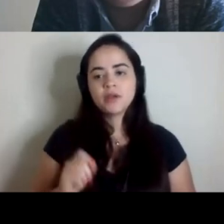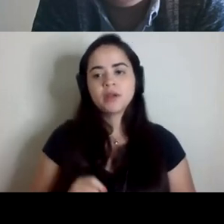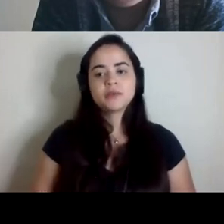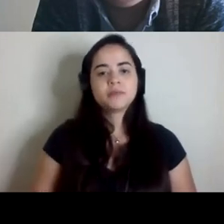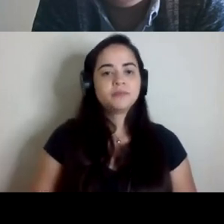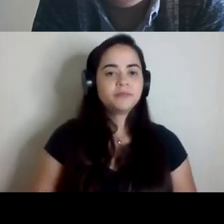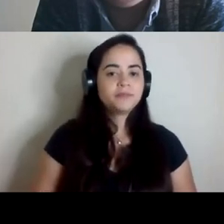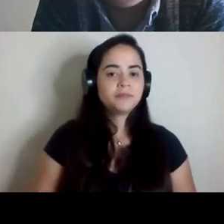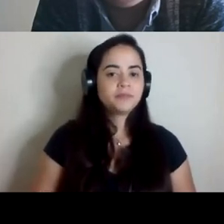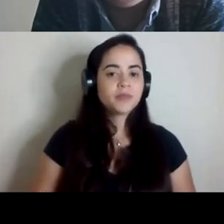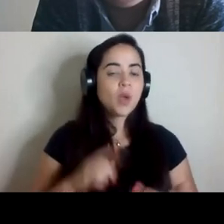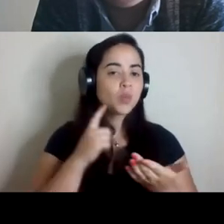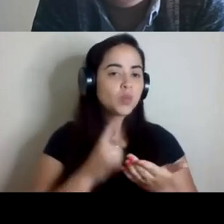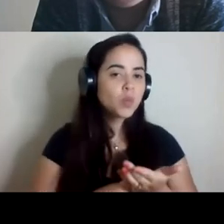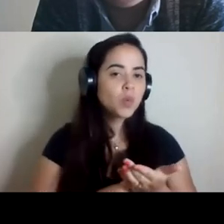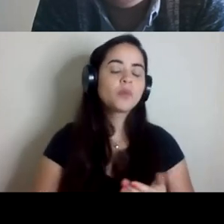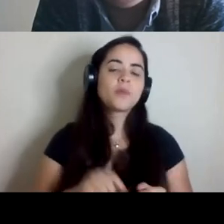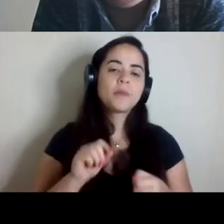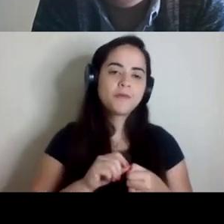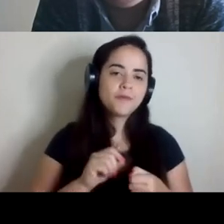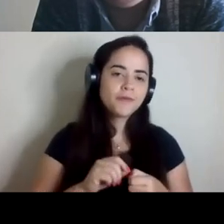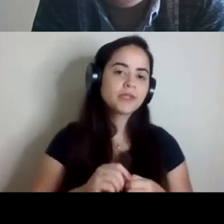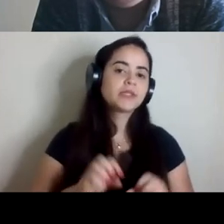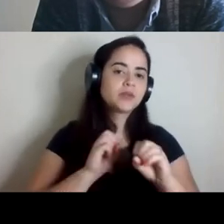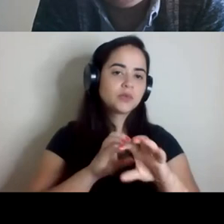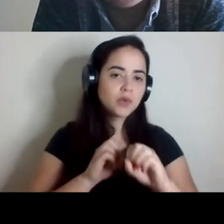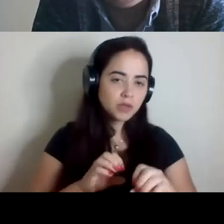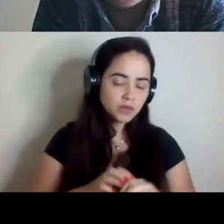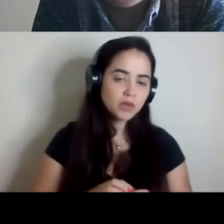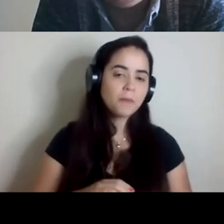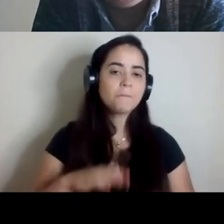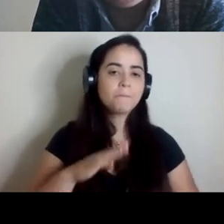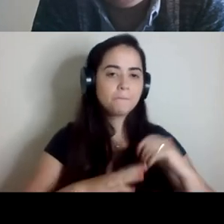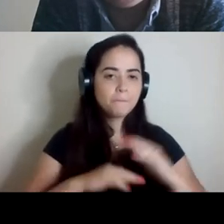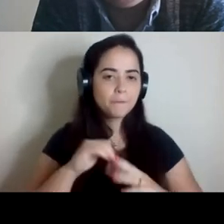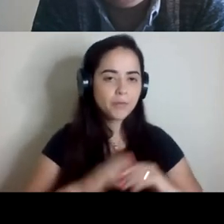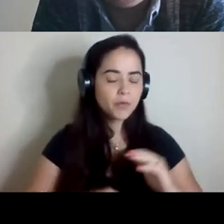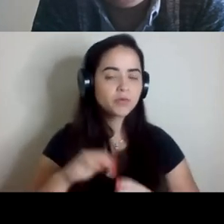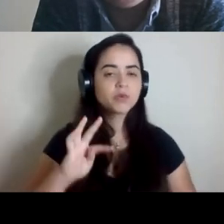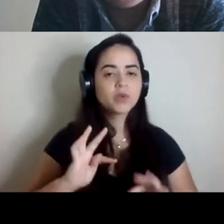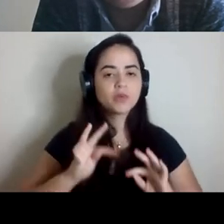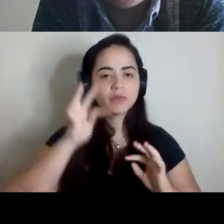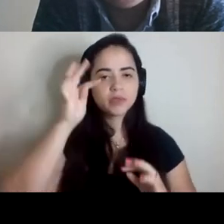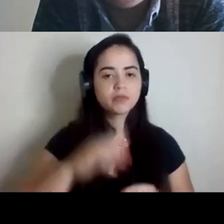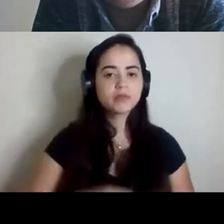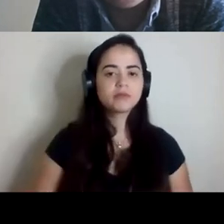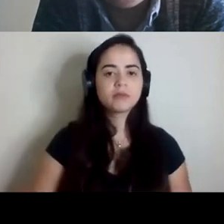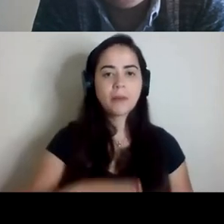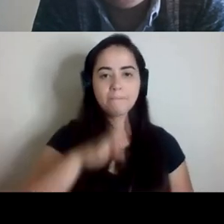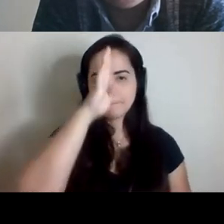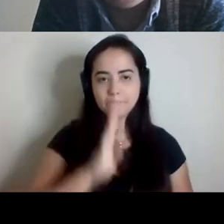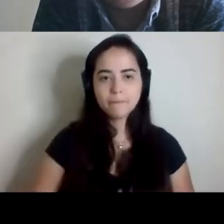compromisso com esse fazer da educação profissional e tecnológica que defendemos pública